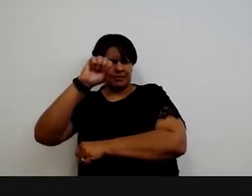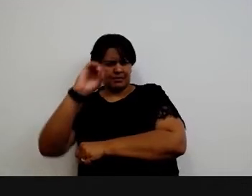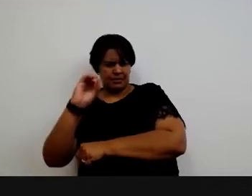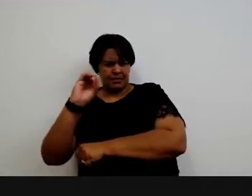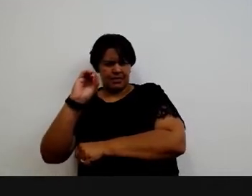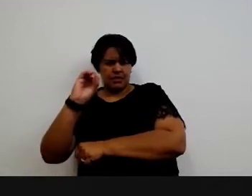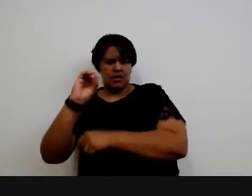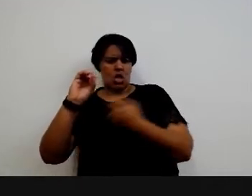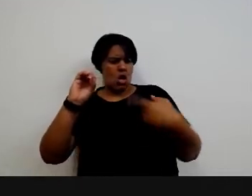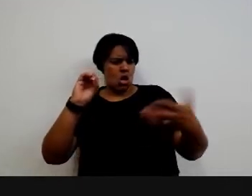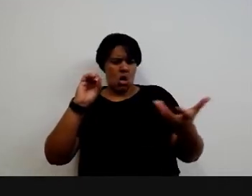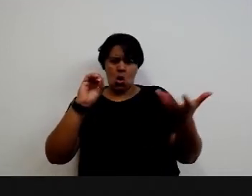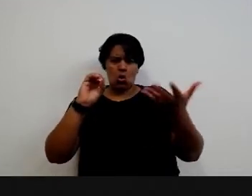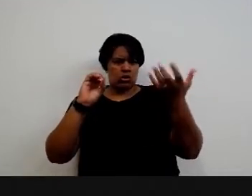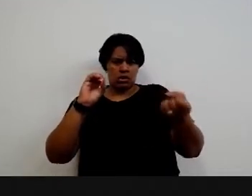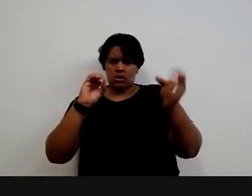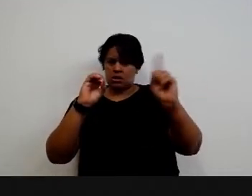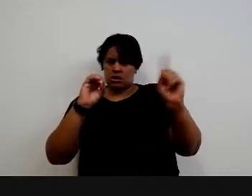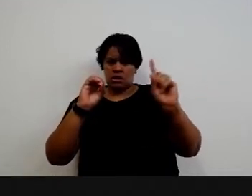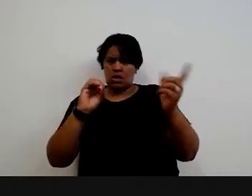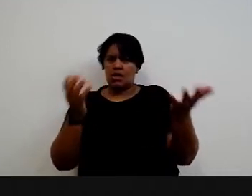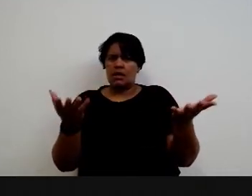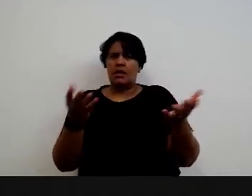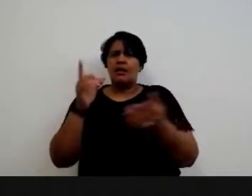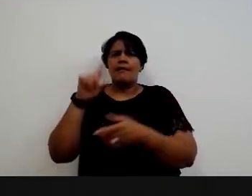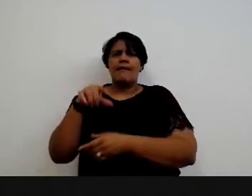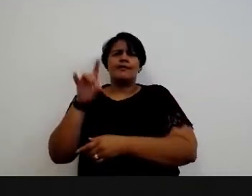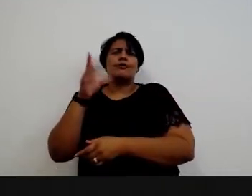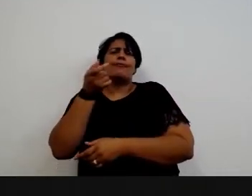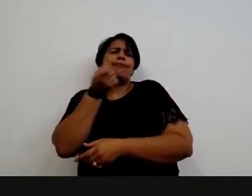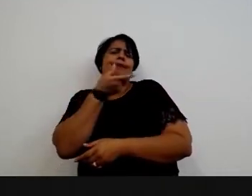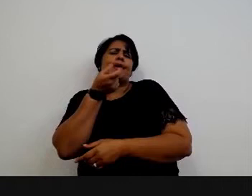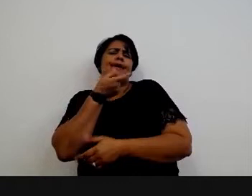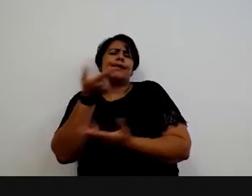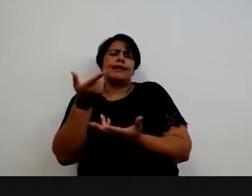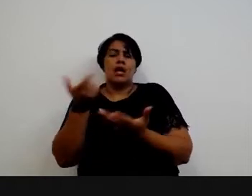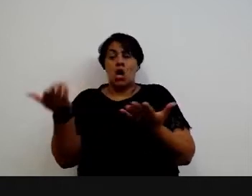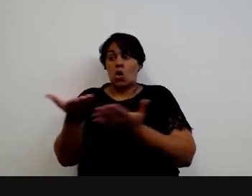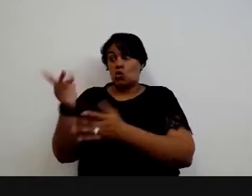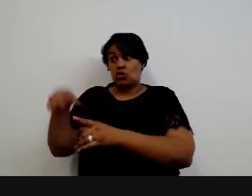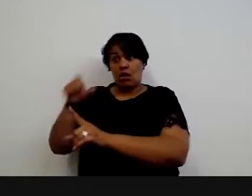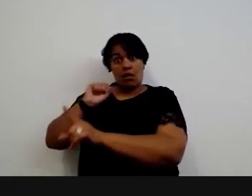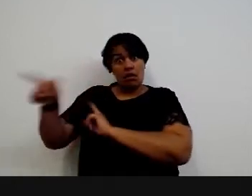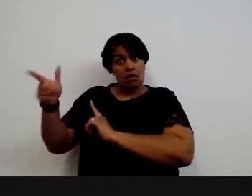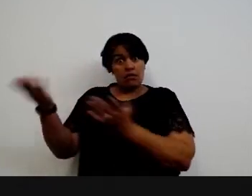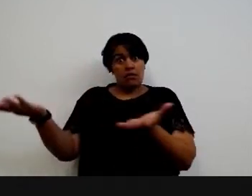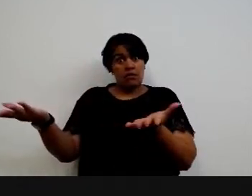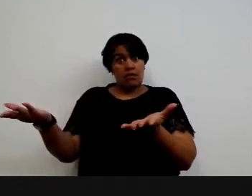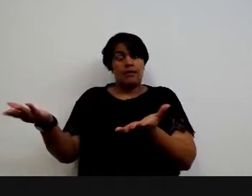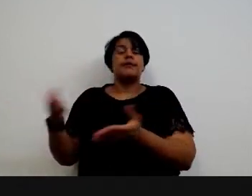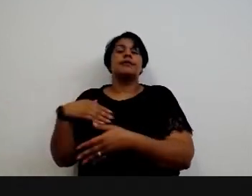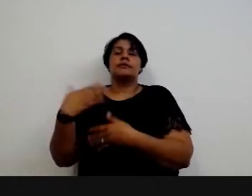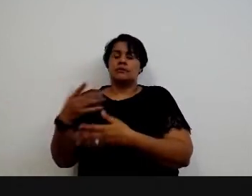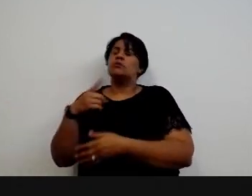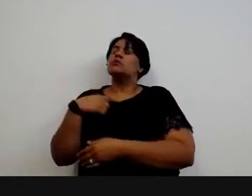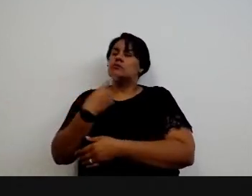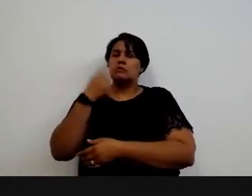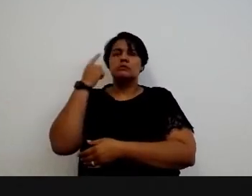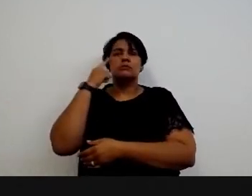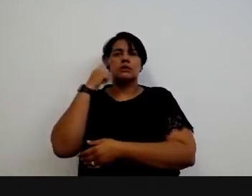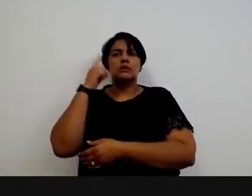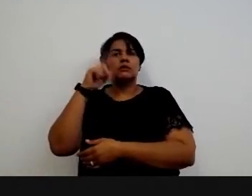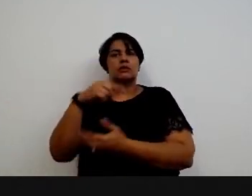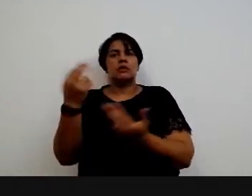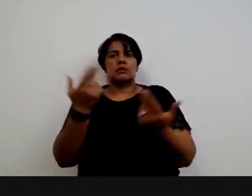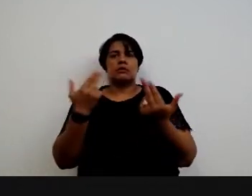é aceito por nós. Essa visão de que o que era um apelido e hoje passa a ser uma ofensa, é o que a gente compra, é aquilo que a gente pensa,